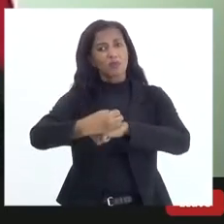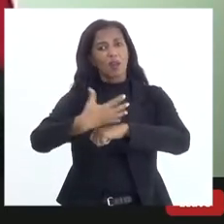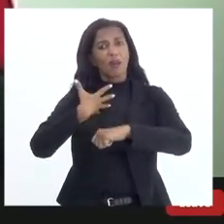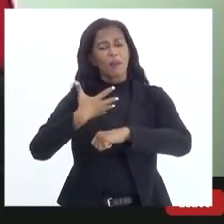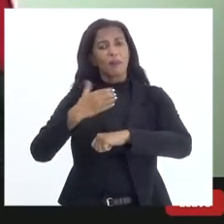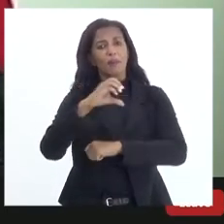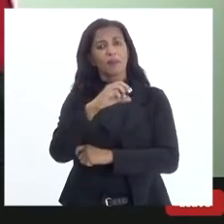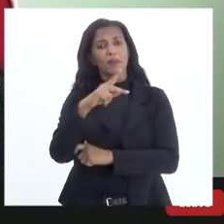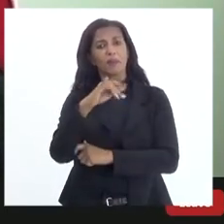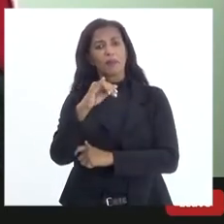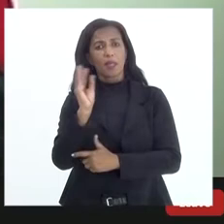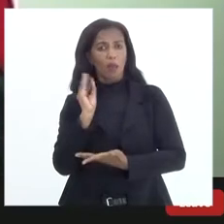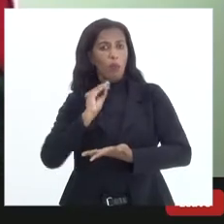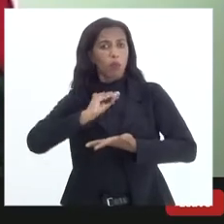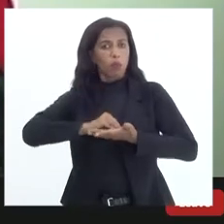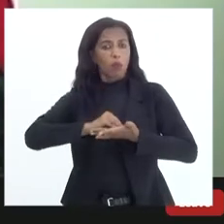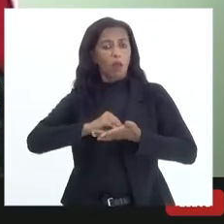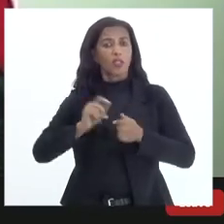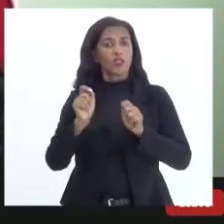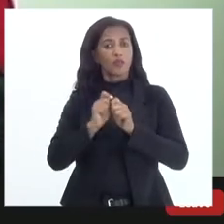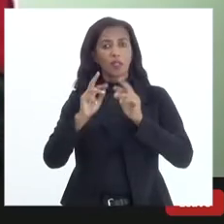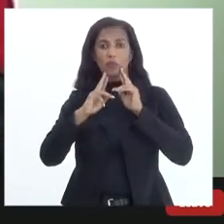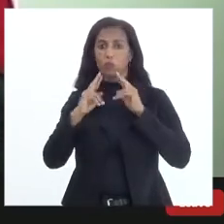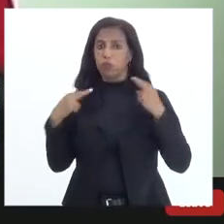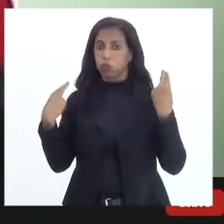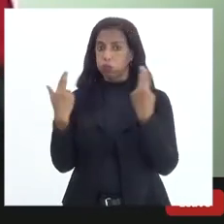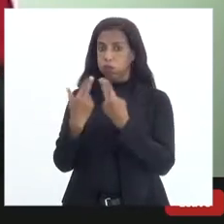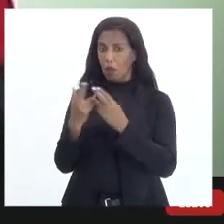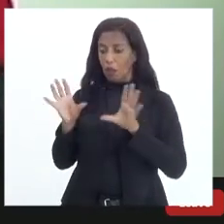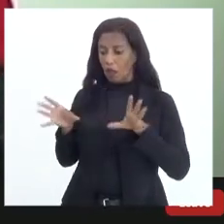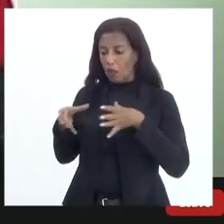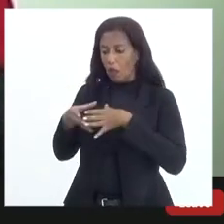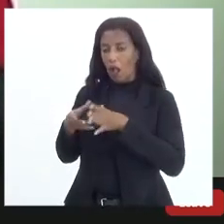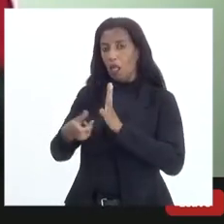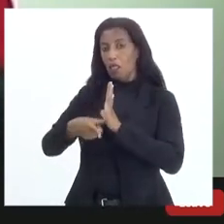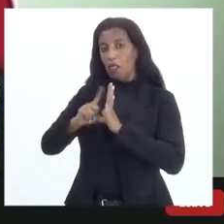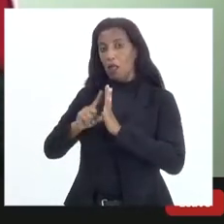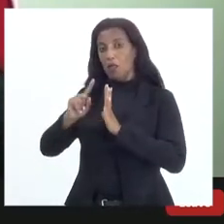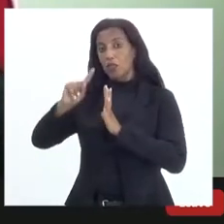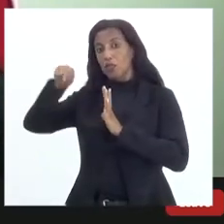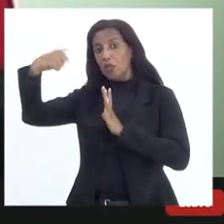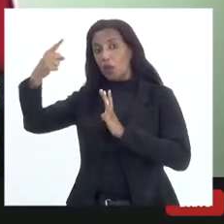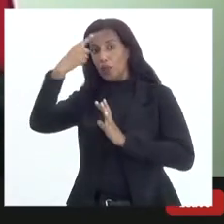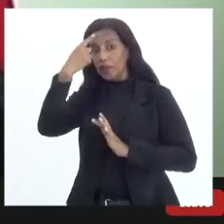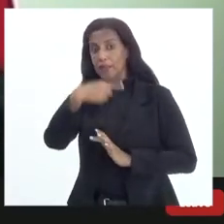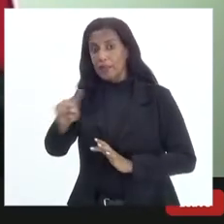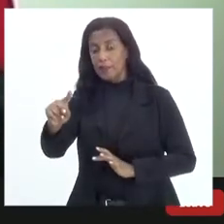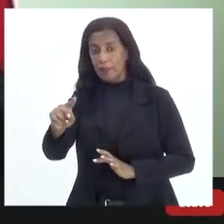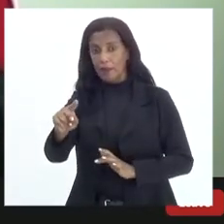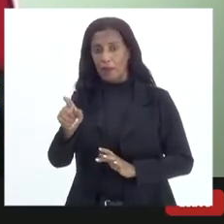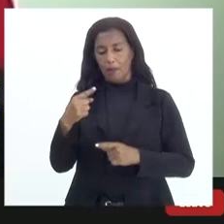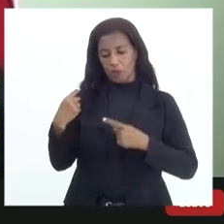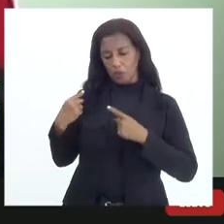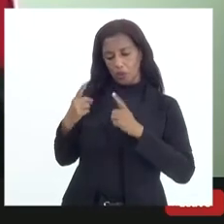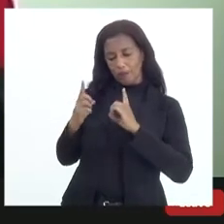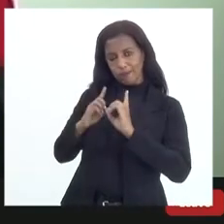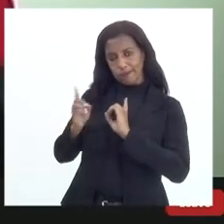que a gente coloca, faz uma reunião para, antes da próxima semana, uma reunião para